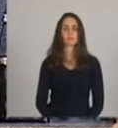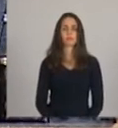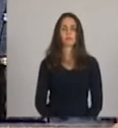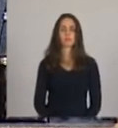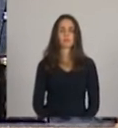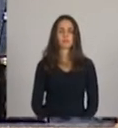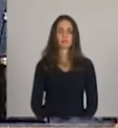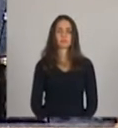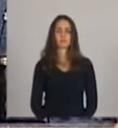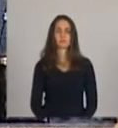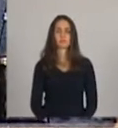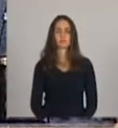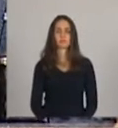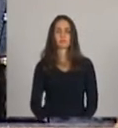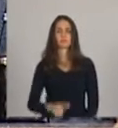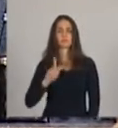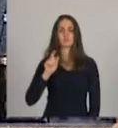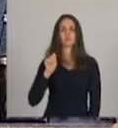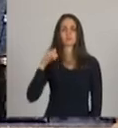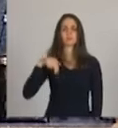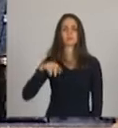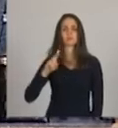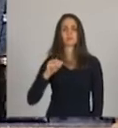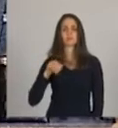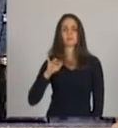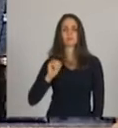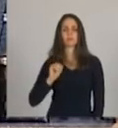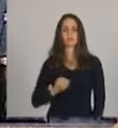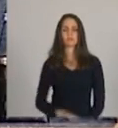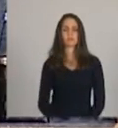Ausente, deputado Gandini.